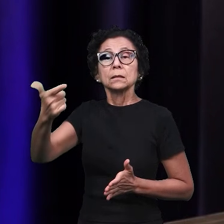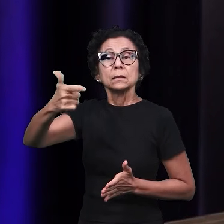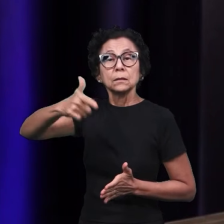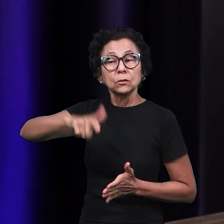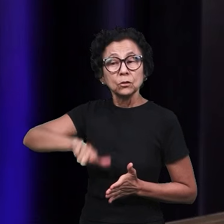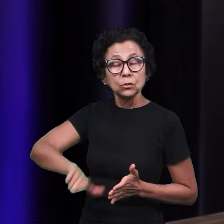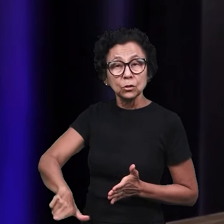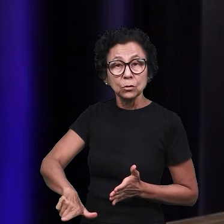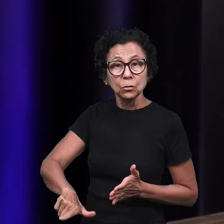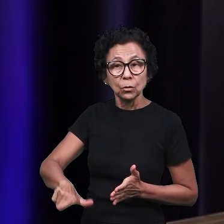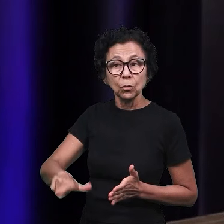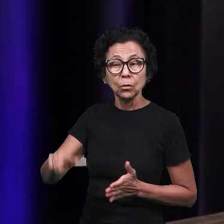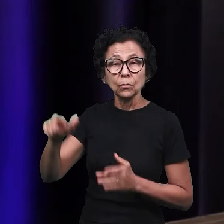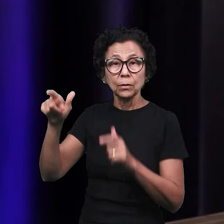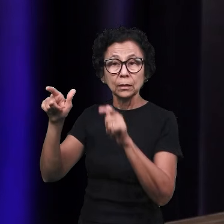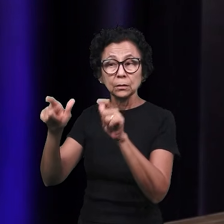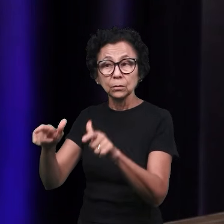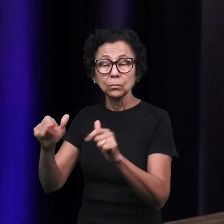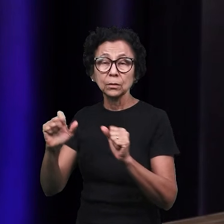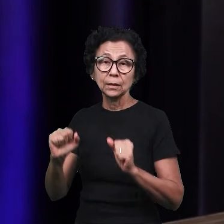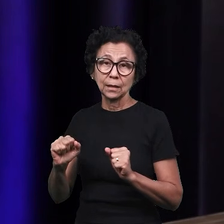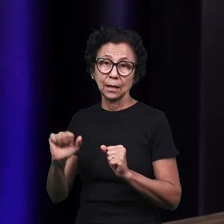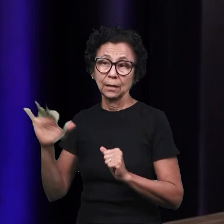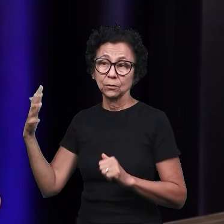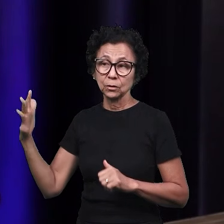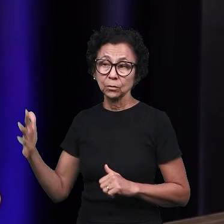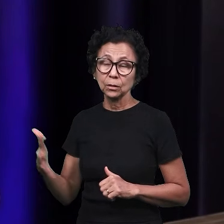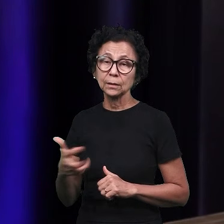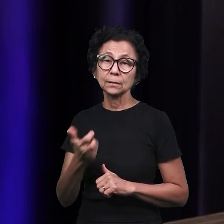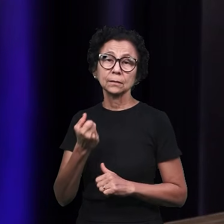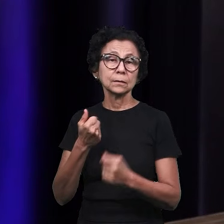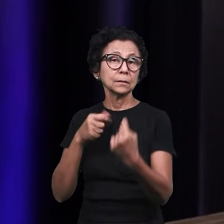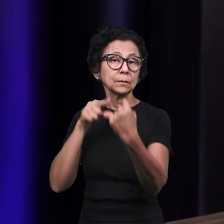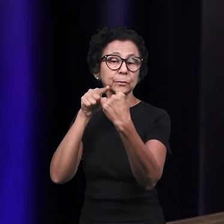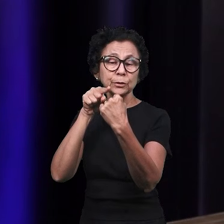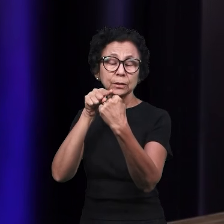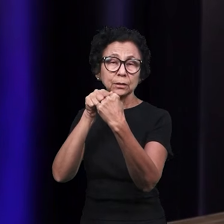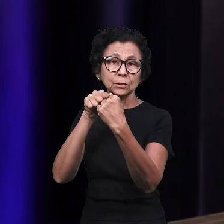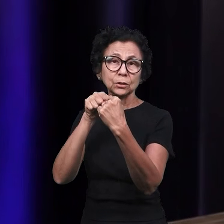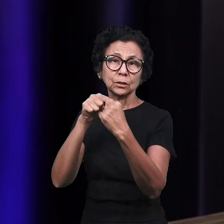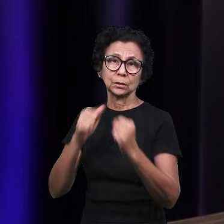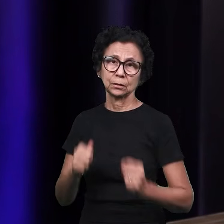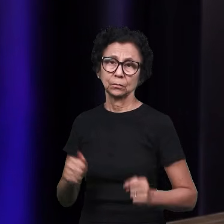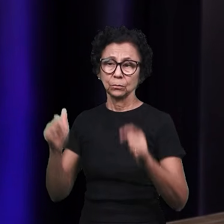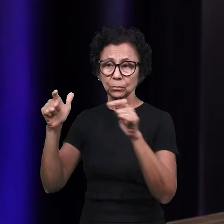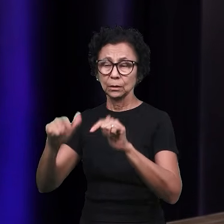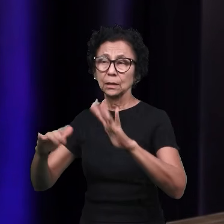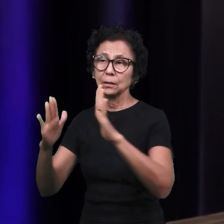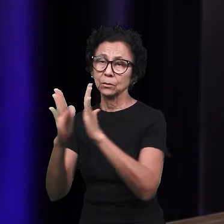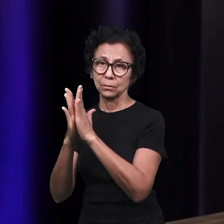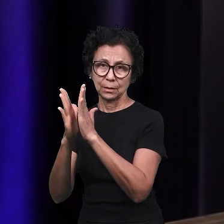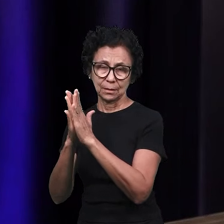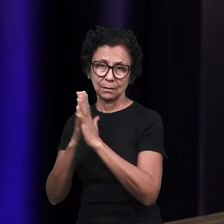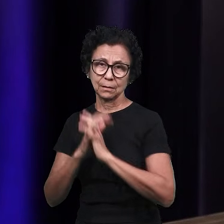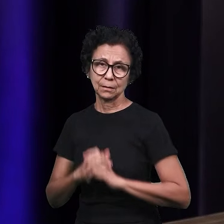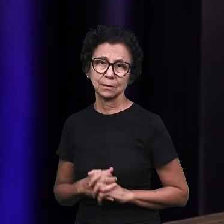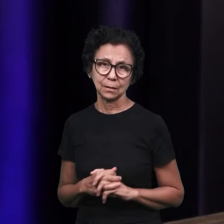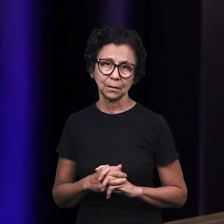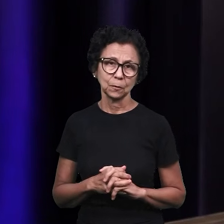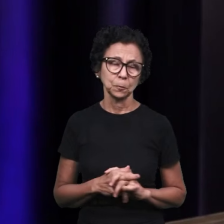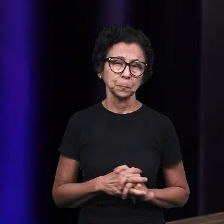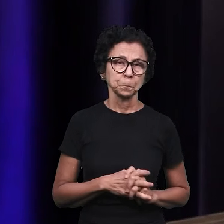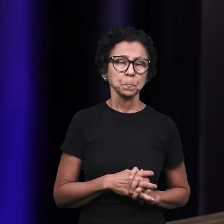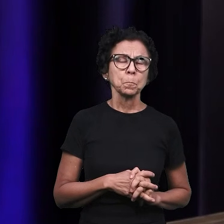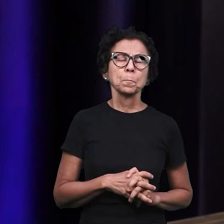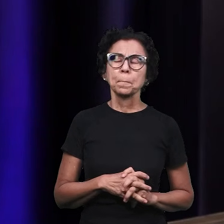estava fazendo ali, devolver ao templo o seu objetivo real, né, que era a casa de oração,